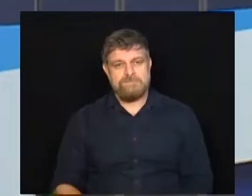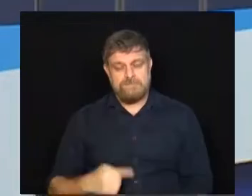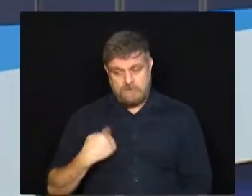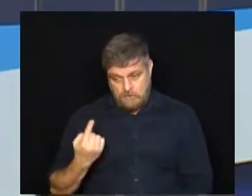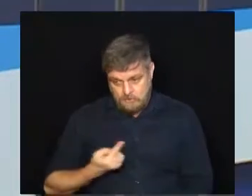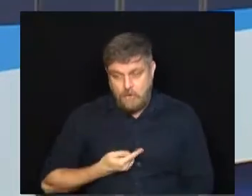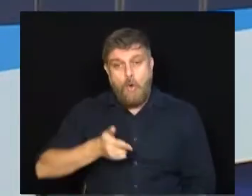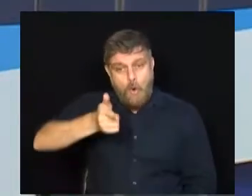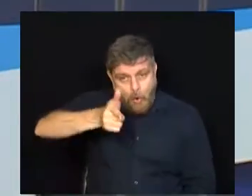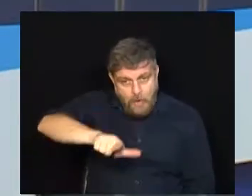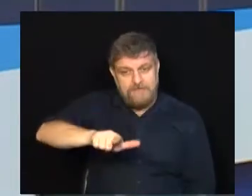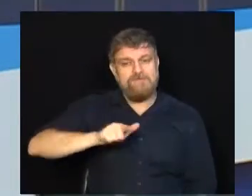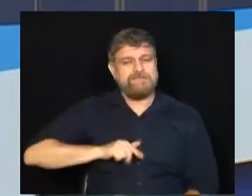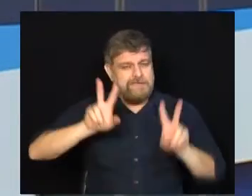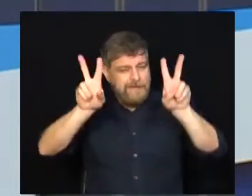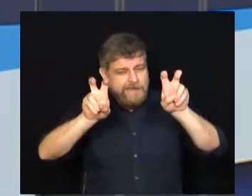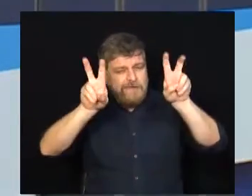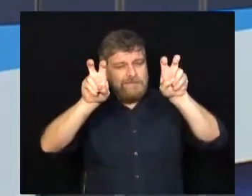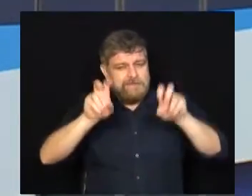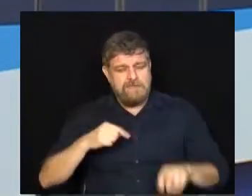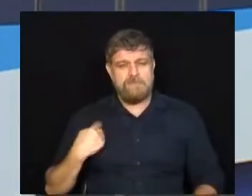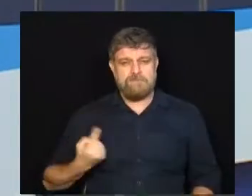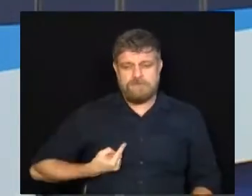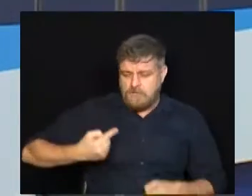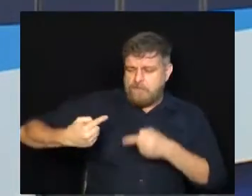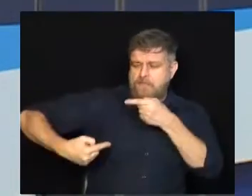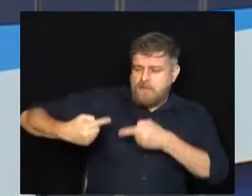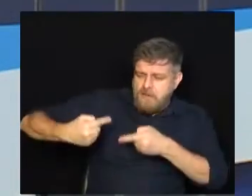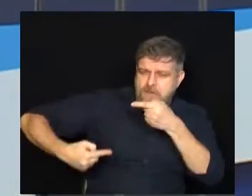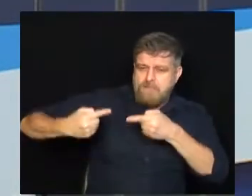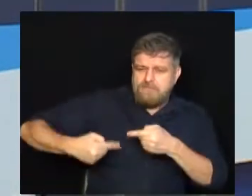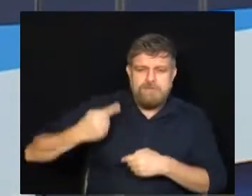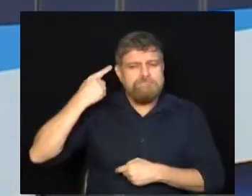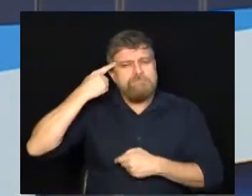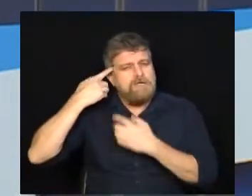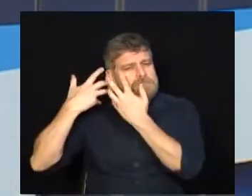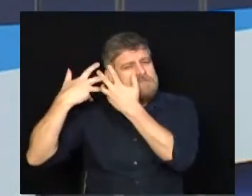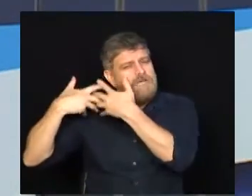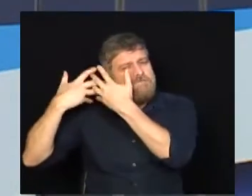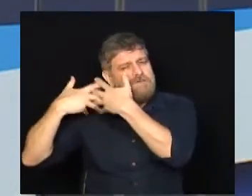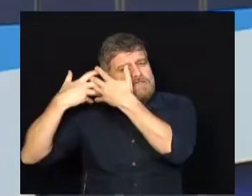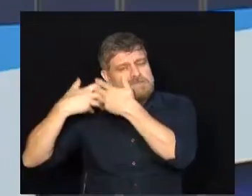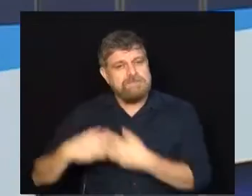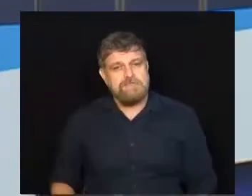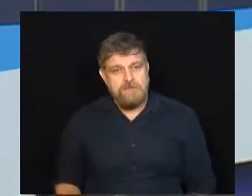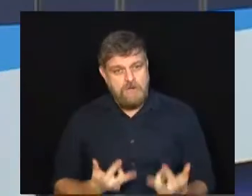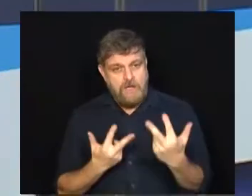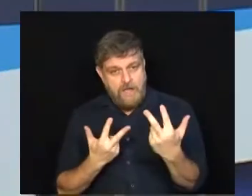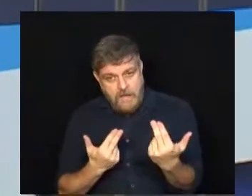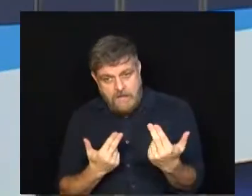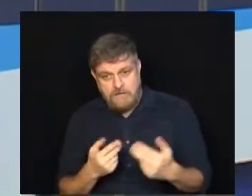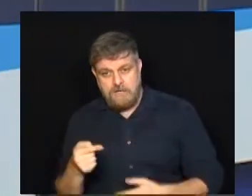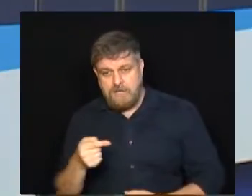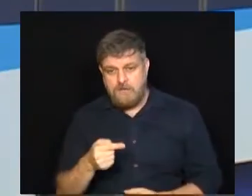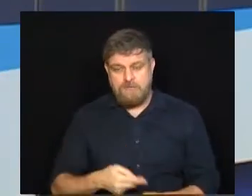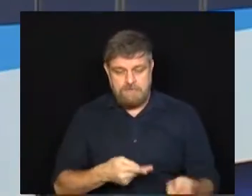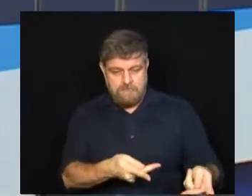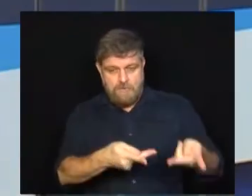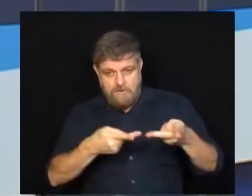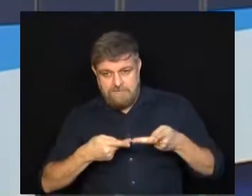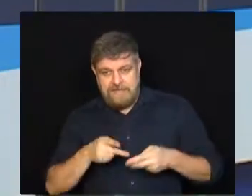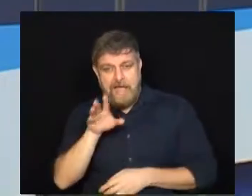aqui mais temas para que a gente possa fazer essa reflexão e, como dizem mesmo nossos convidados, trazer